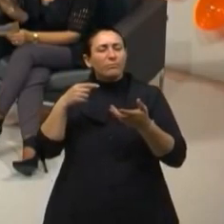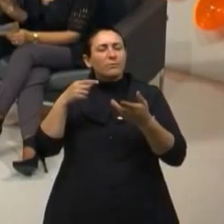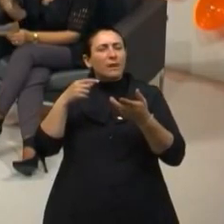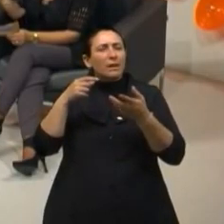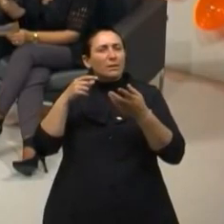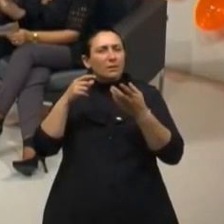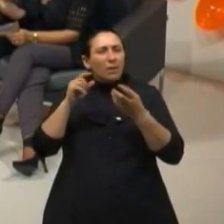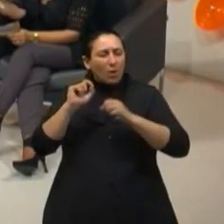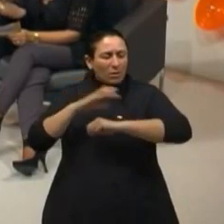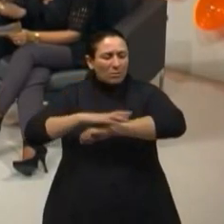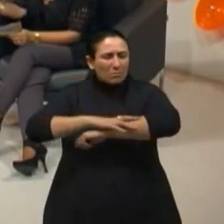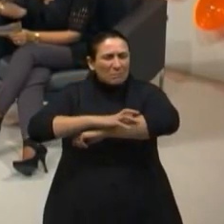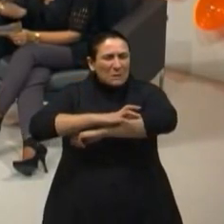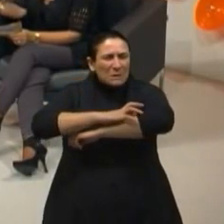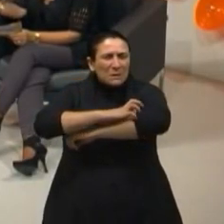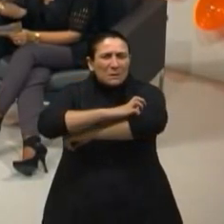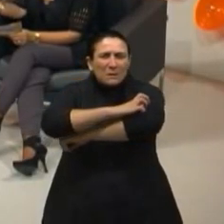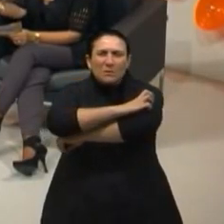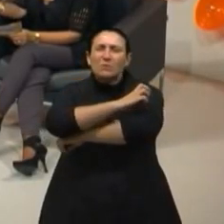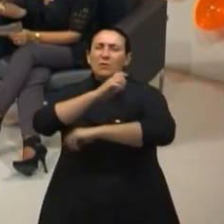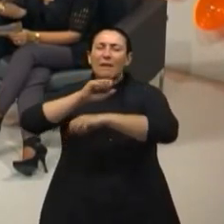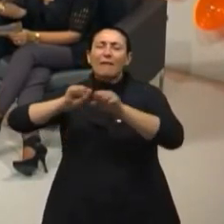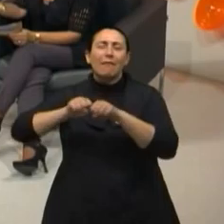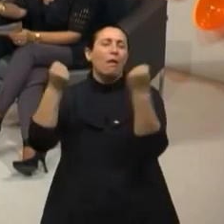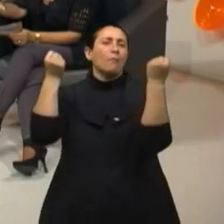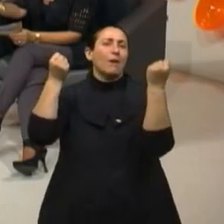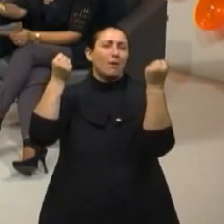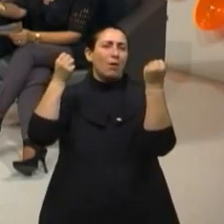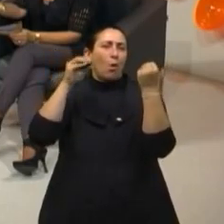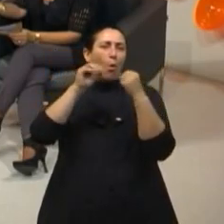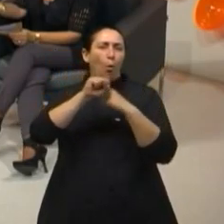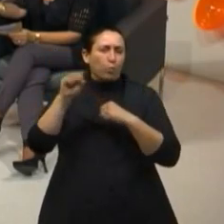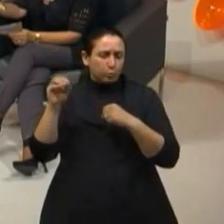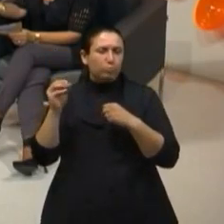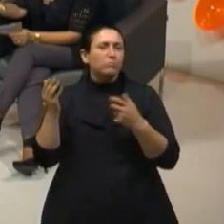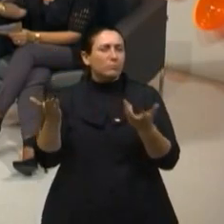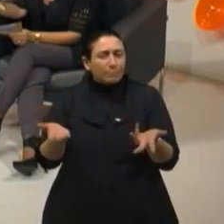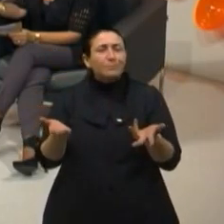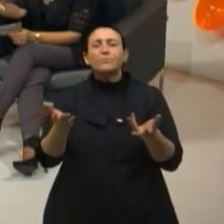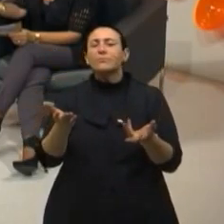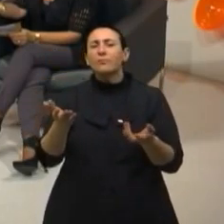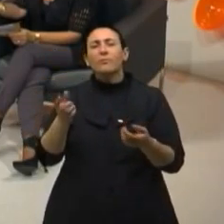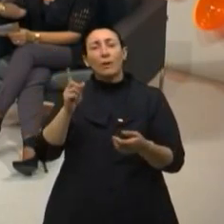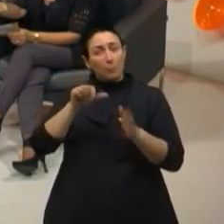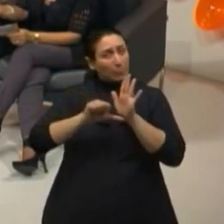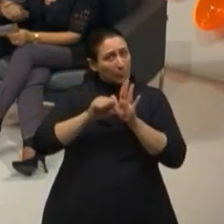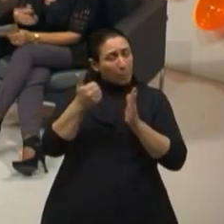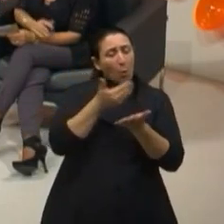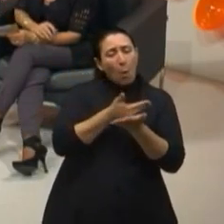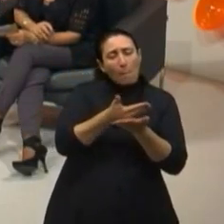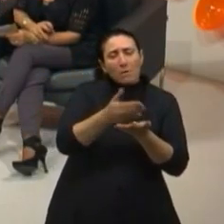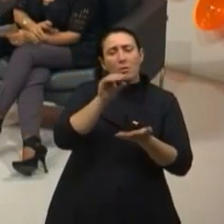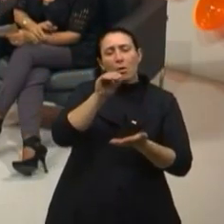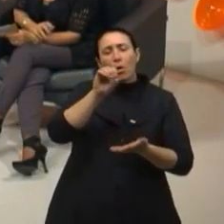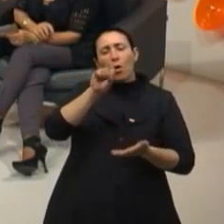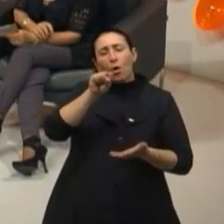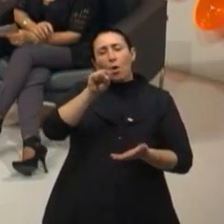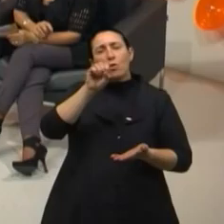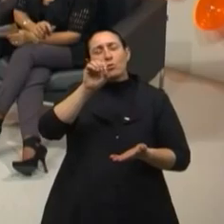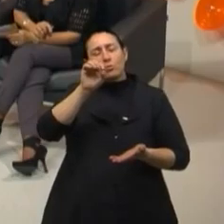né ossos quebra com facilidade prime primeiro vem uma osteopenia e depois vem a